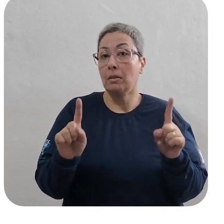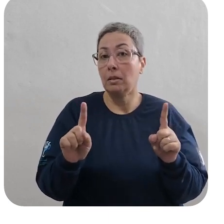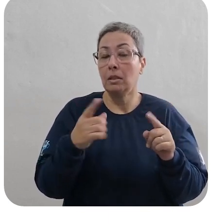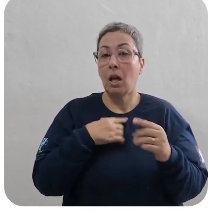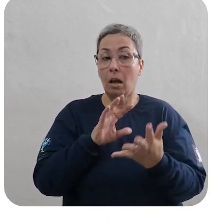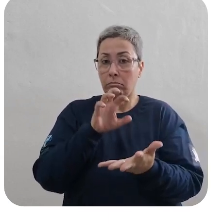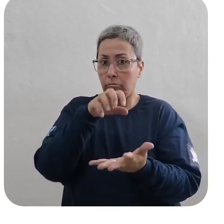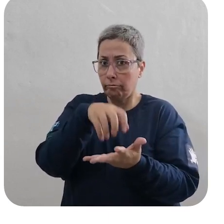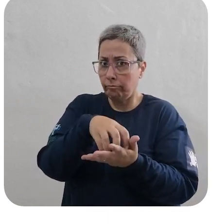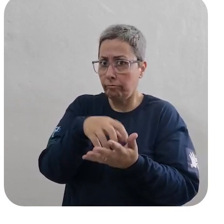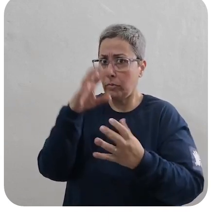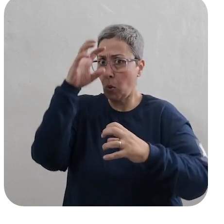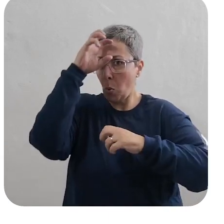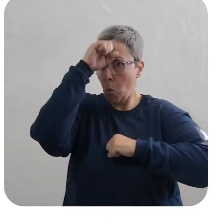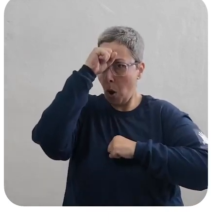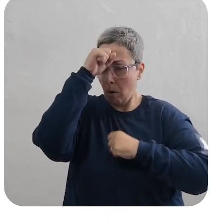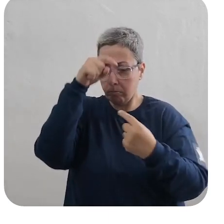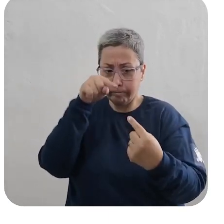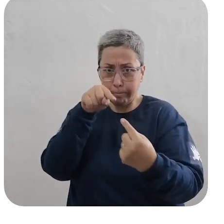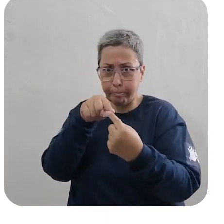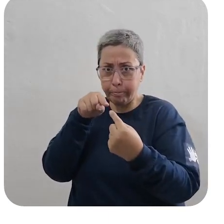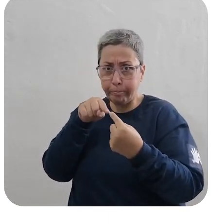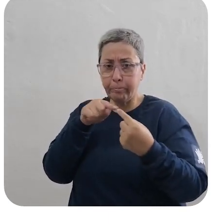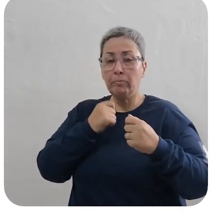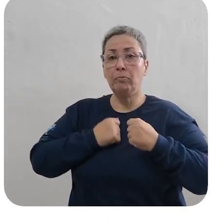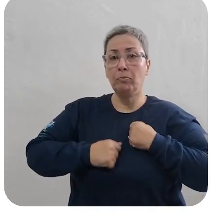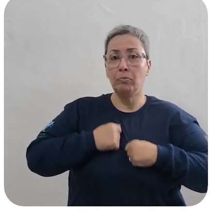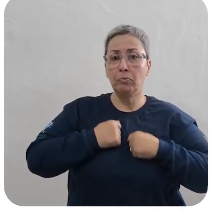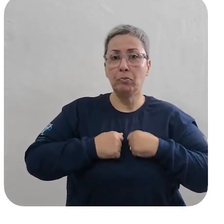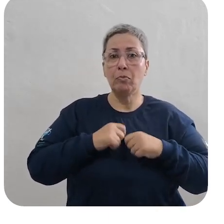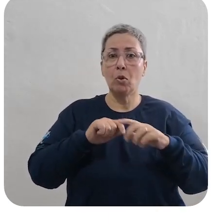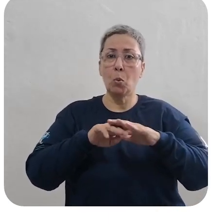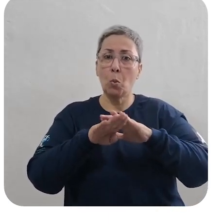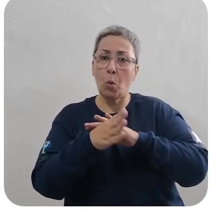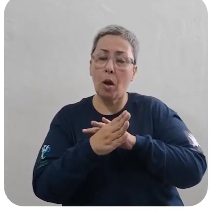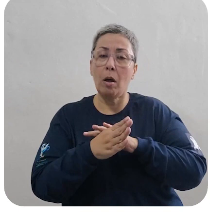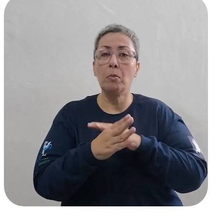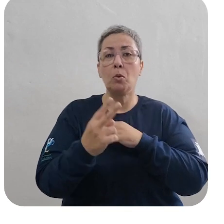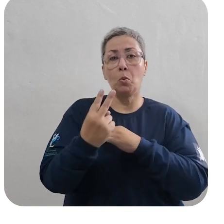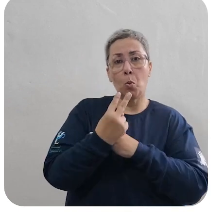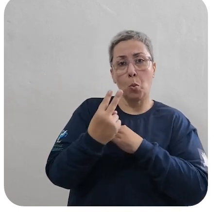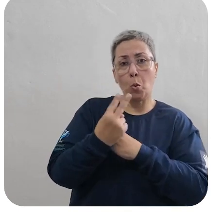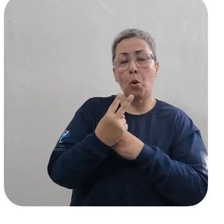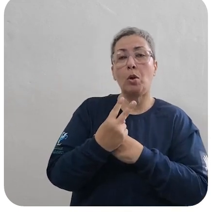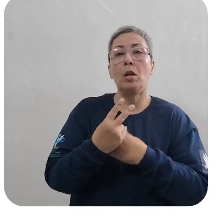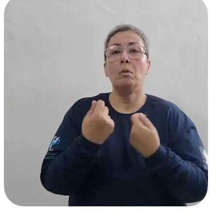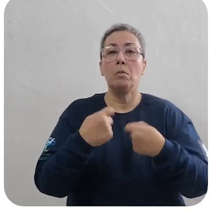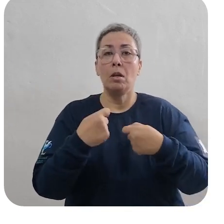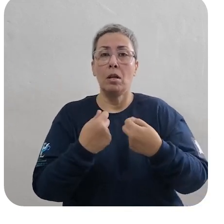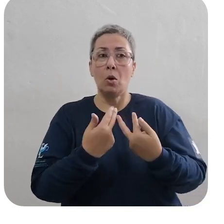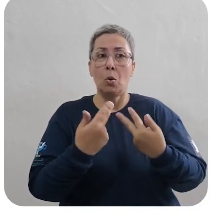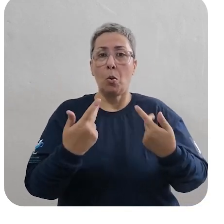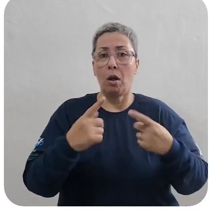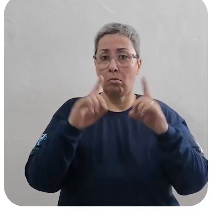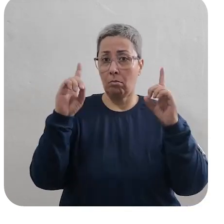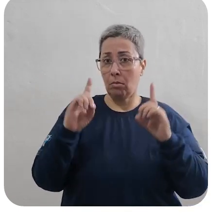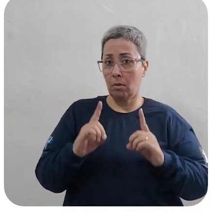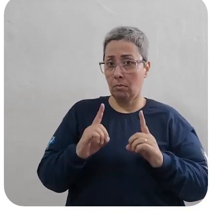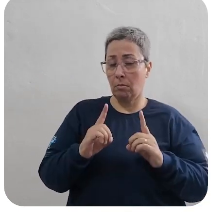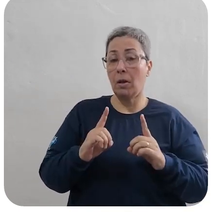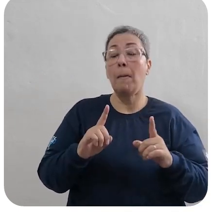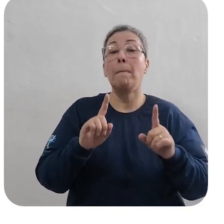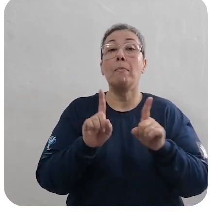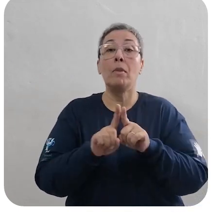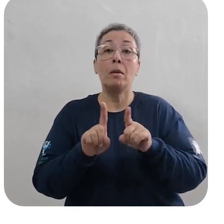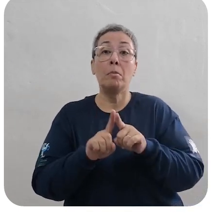Apesar de centrarmos as aprendizagens referentes à higiene e ao autocuidado nas necessidades do educando com